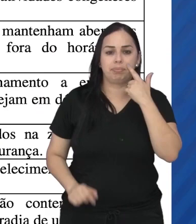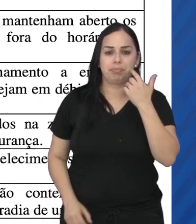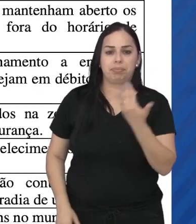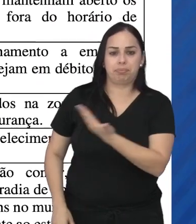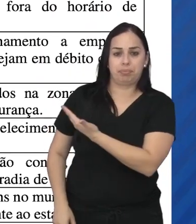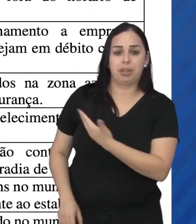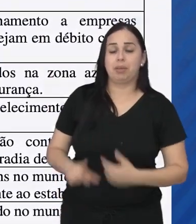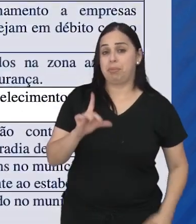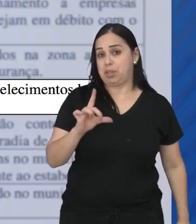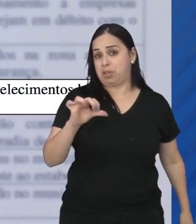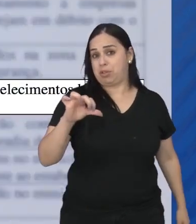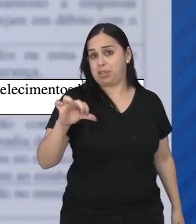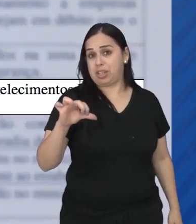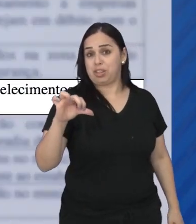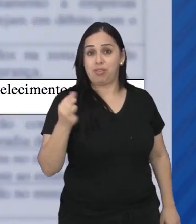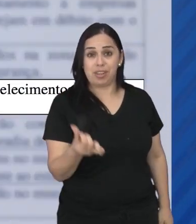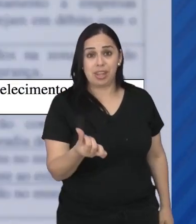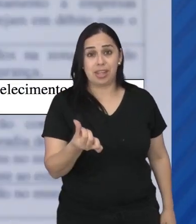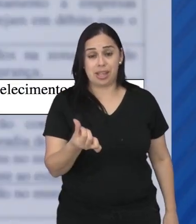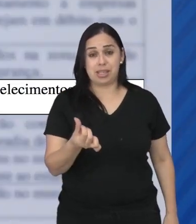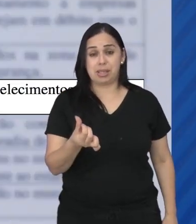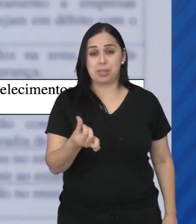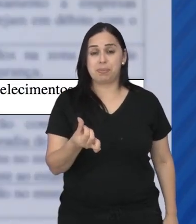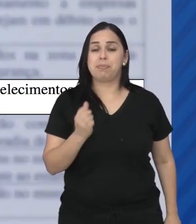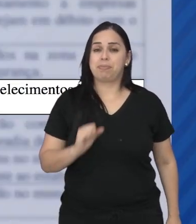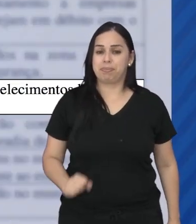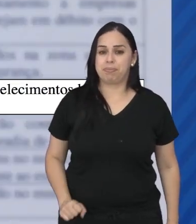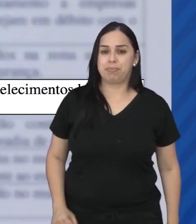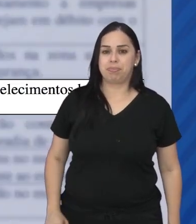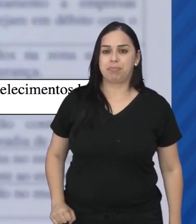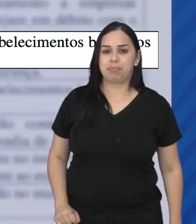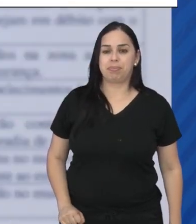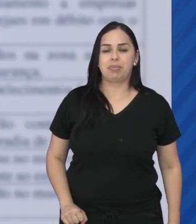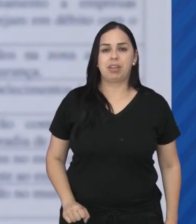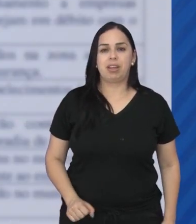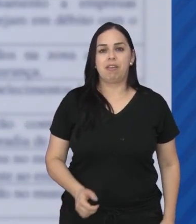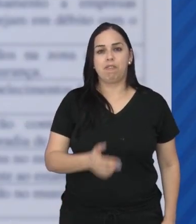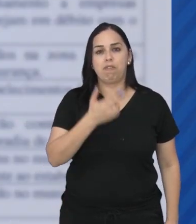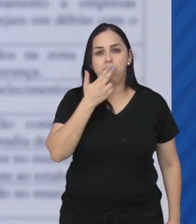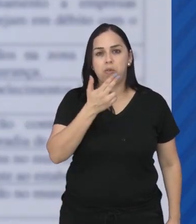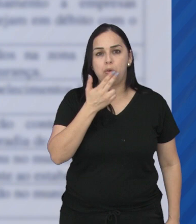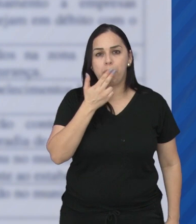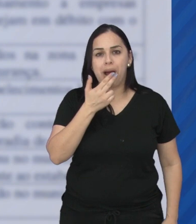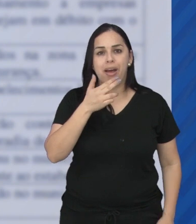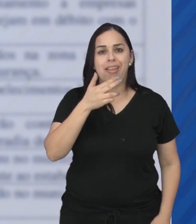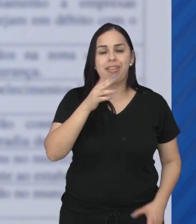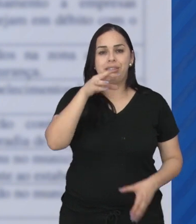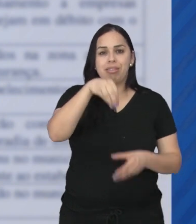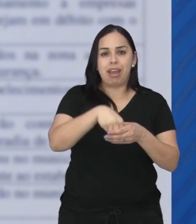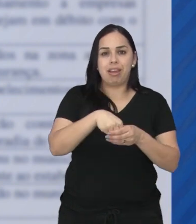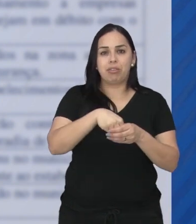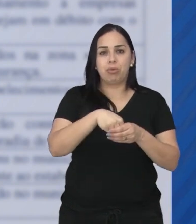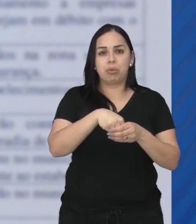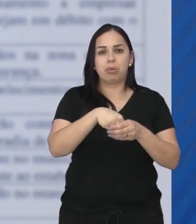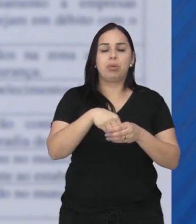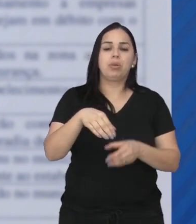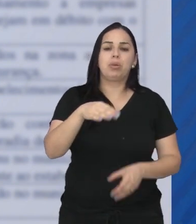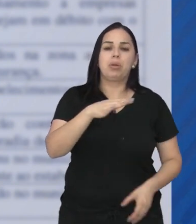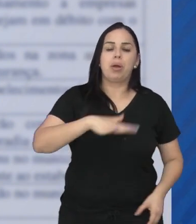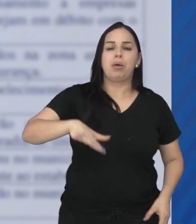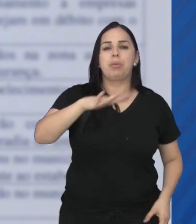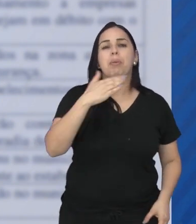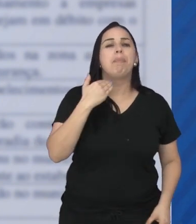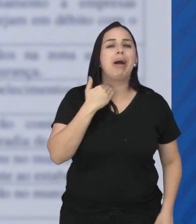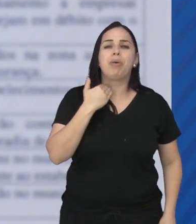passada, destaque para essa de maio de 1996, em que proíbe fumantes em áreas de agências